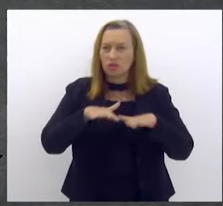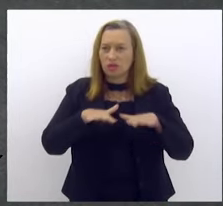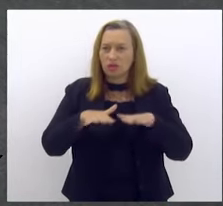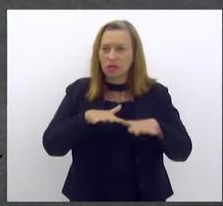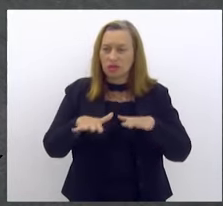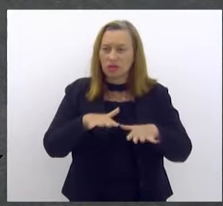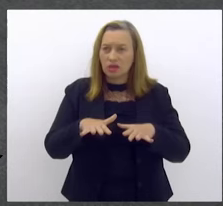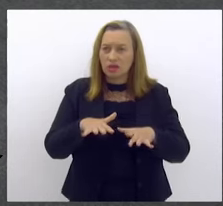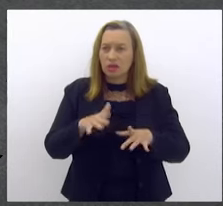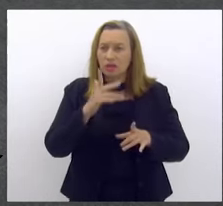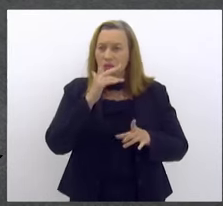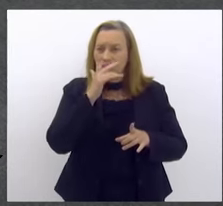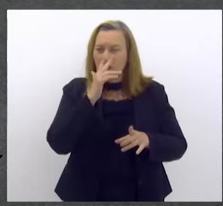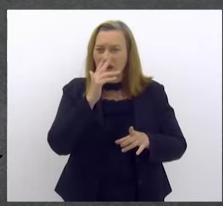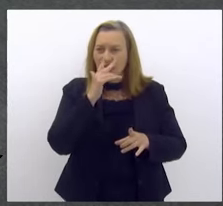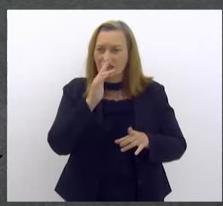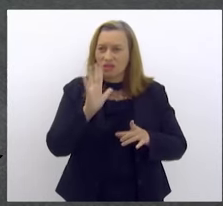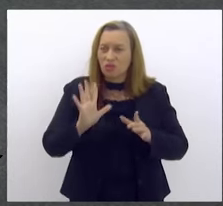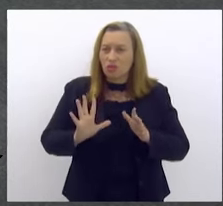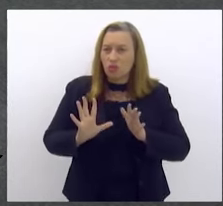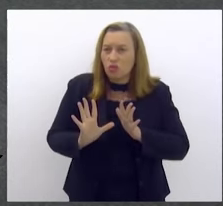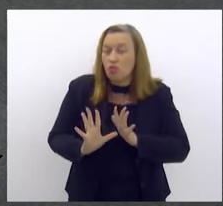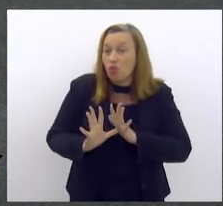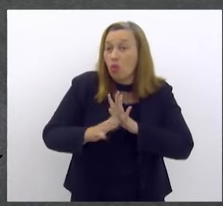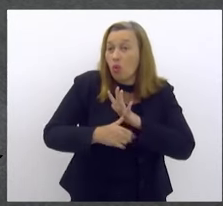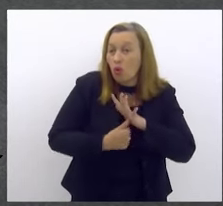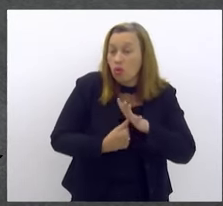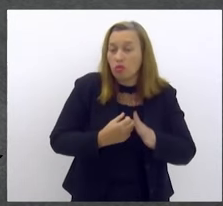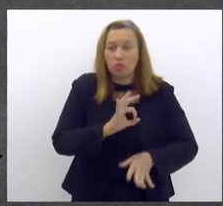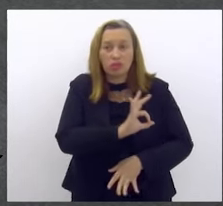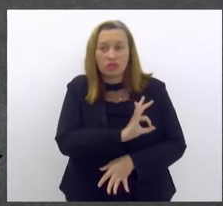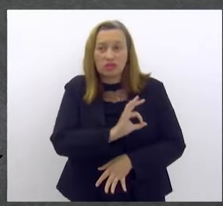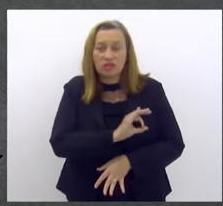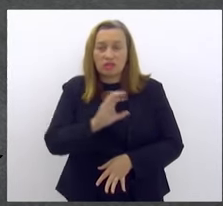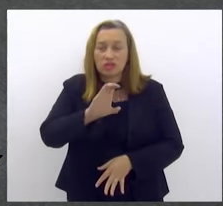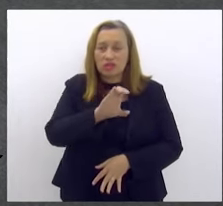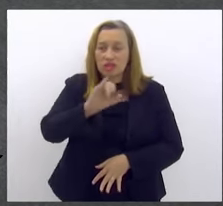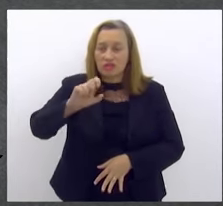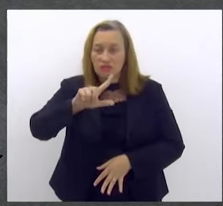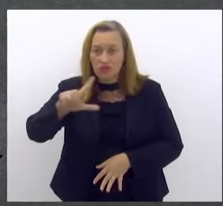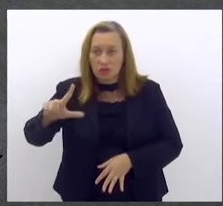uma tentativa de assalto. O policial civil, o Wellington, reagiu,